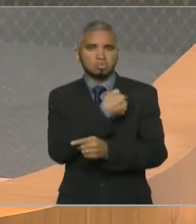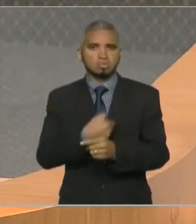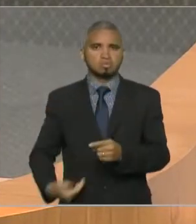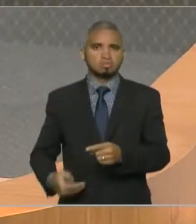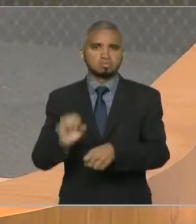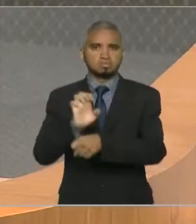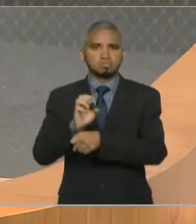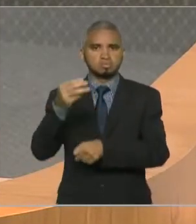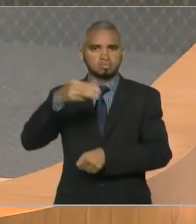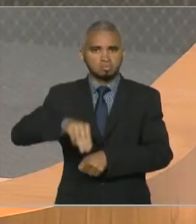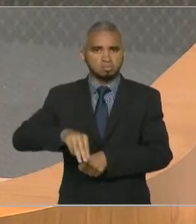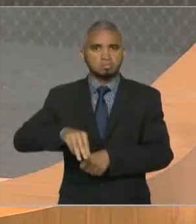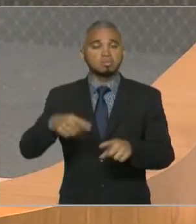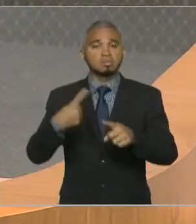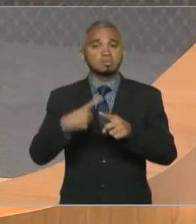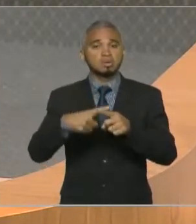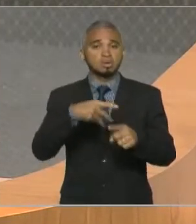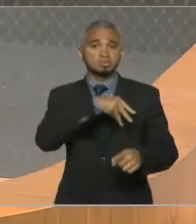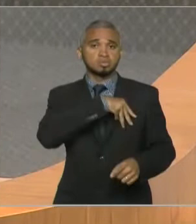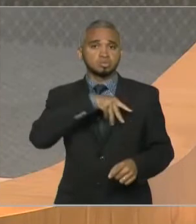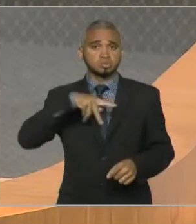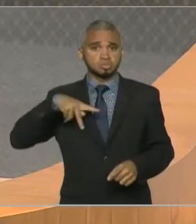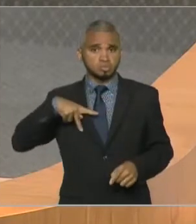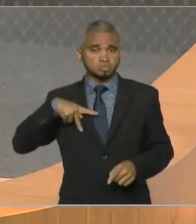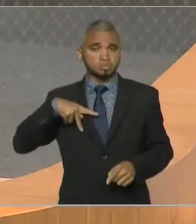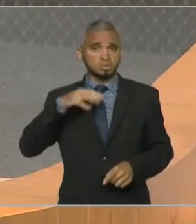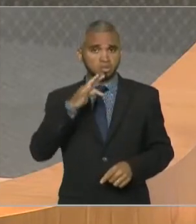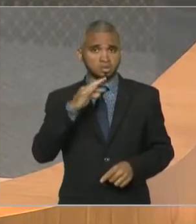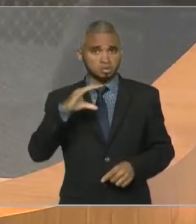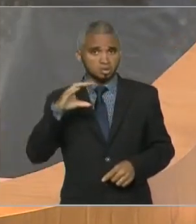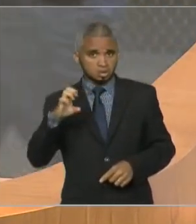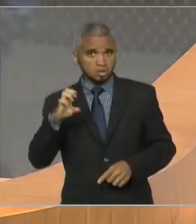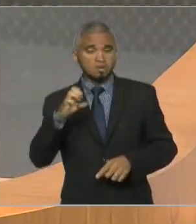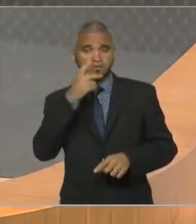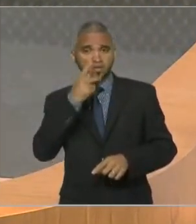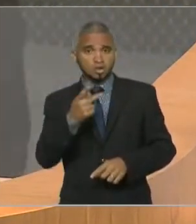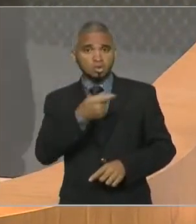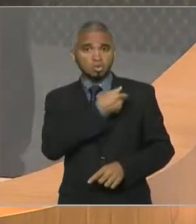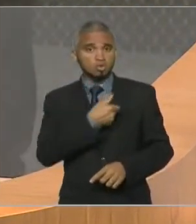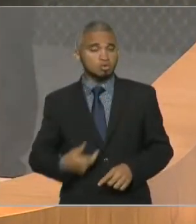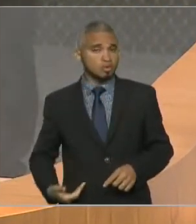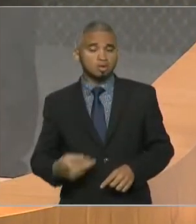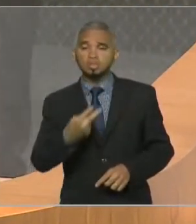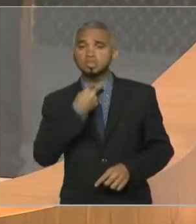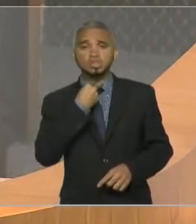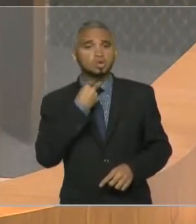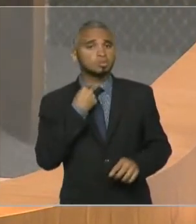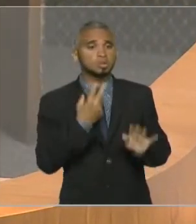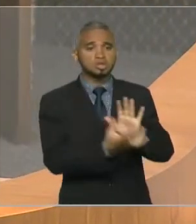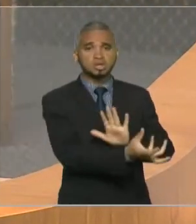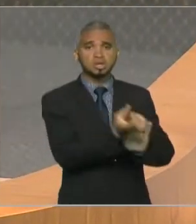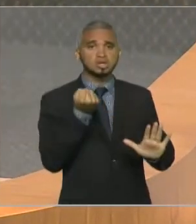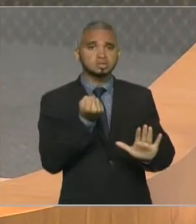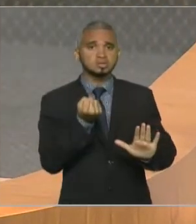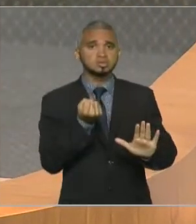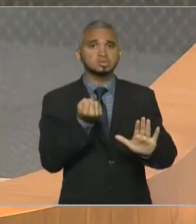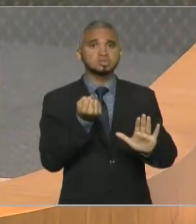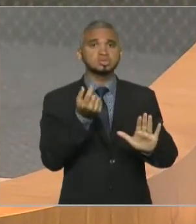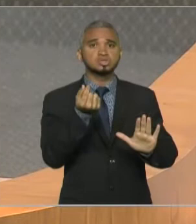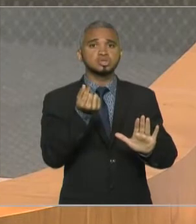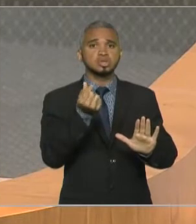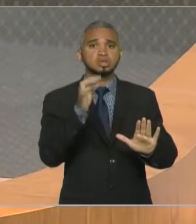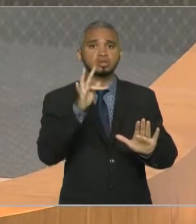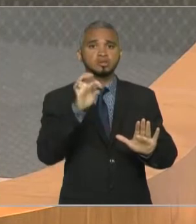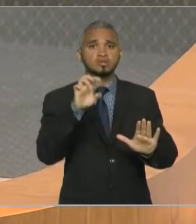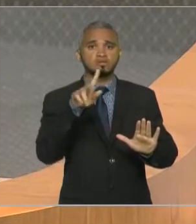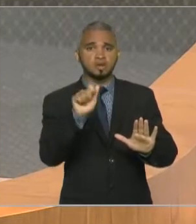no entendimento do Ministério Público de Contas, o governo do Estado não poderia remanejar recursos orçamentários do FEPA para